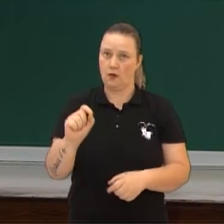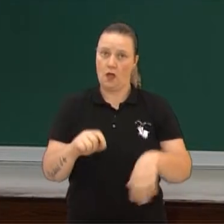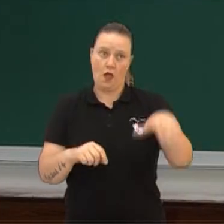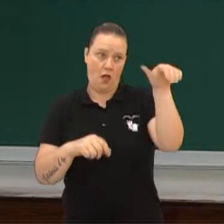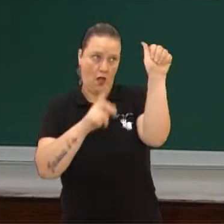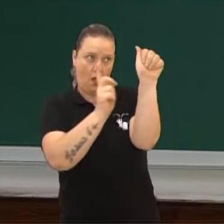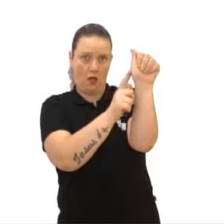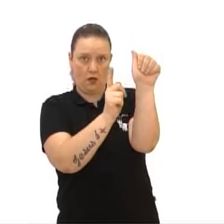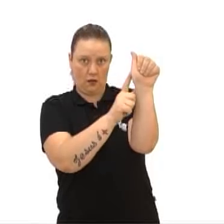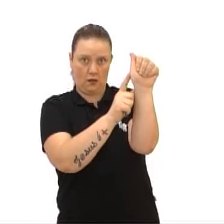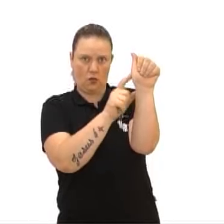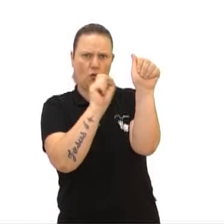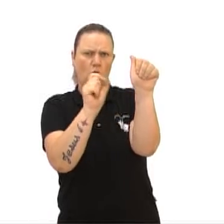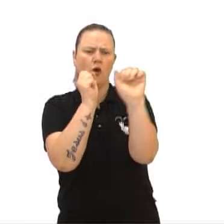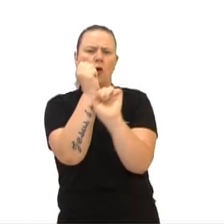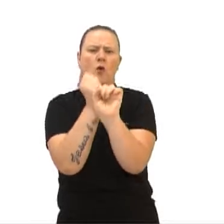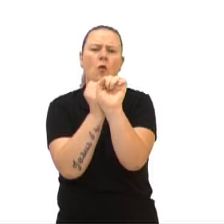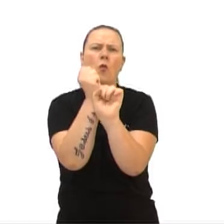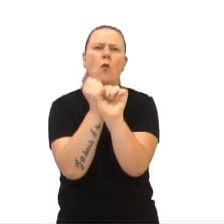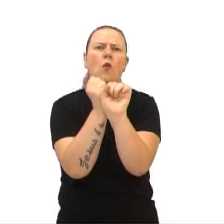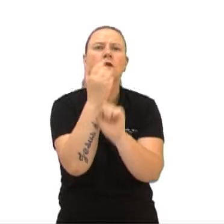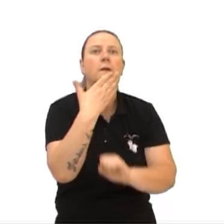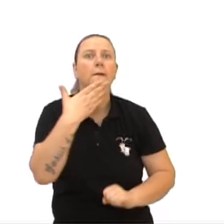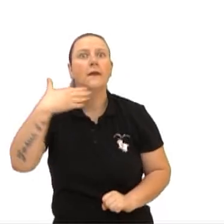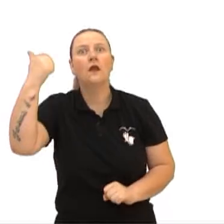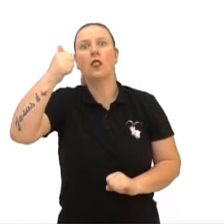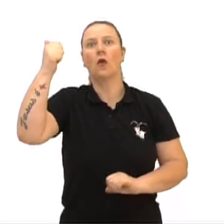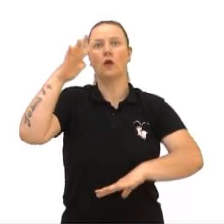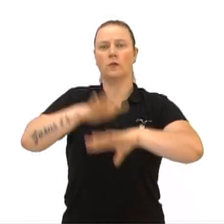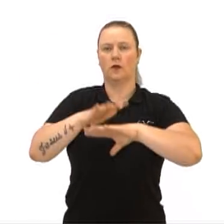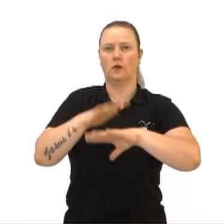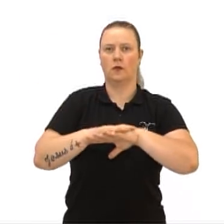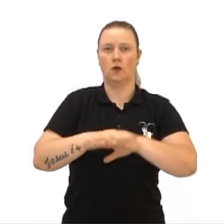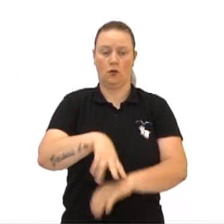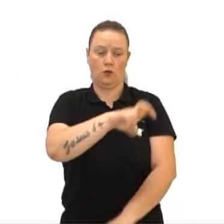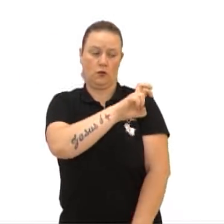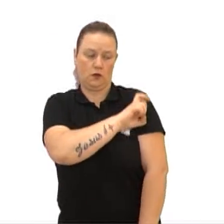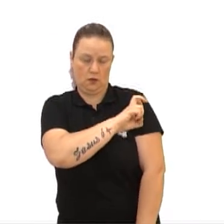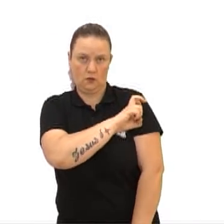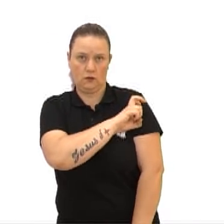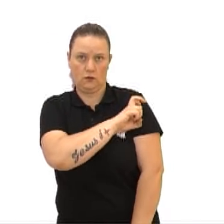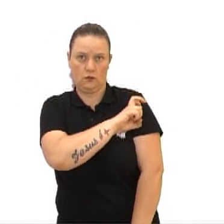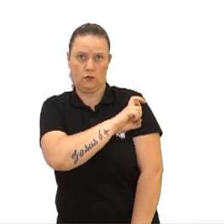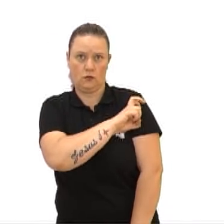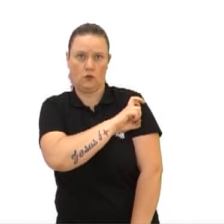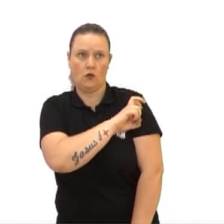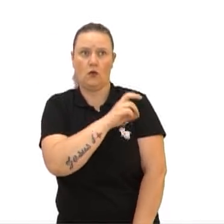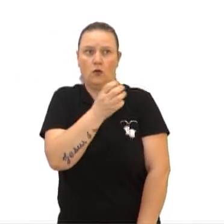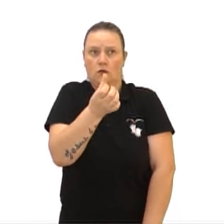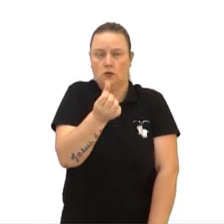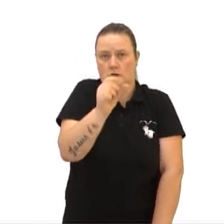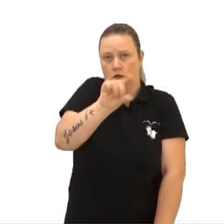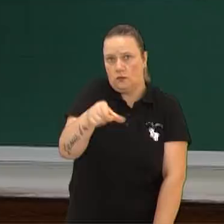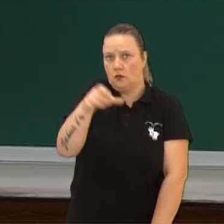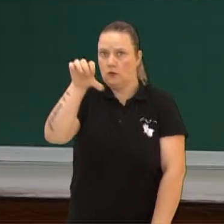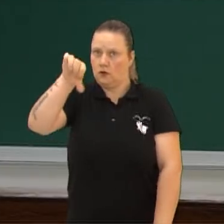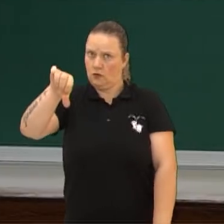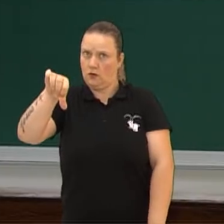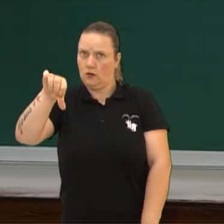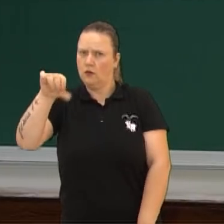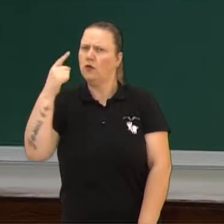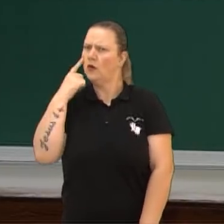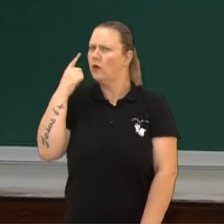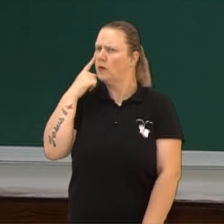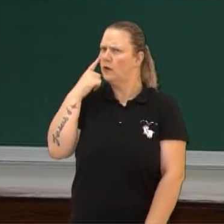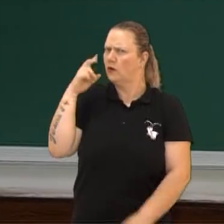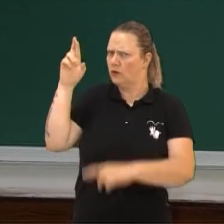A, né? Qual ano foi melhor avaliado em matemática? Quinto ano, com 6,9 pontos. Será que foi isso mesmo? Vamos olhar aqui? Então,